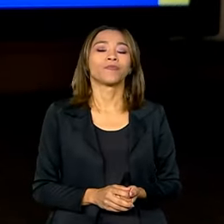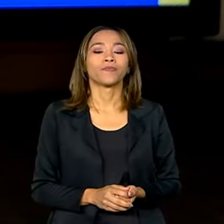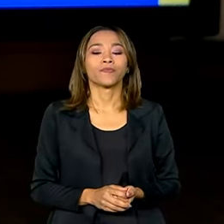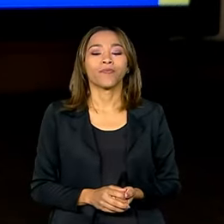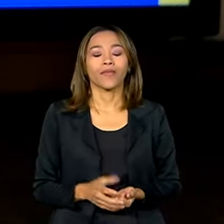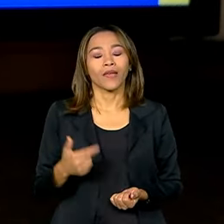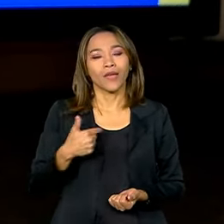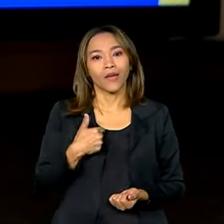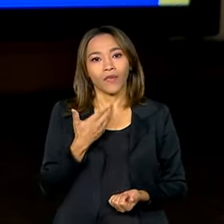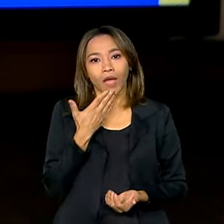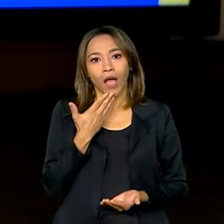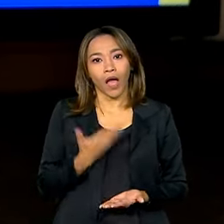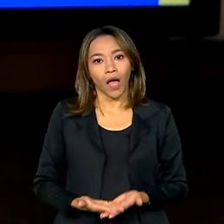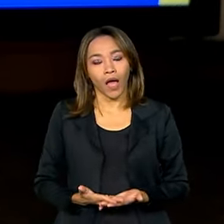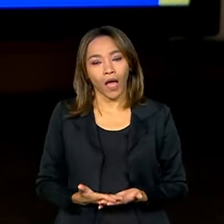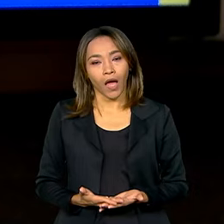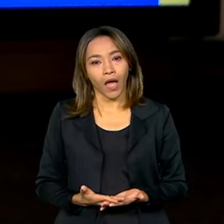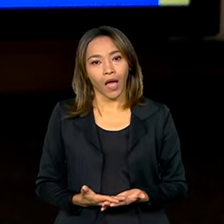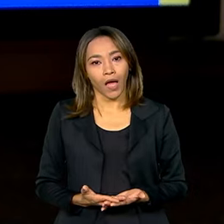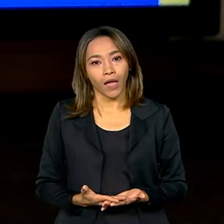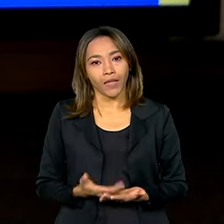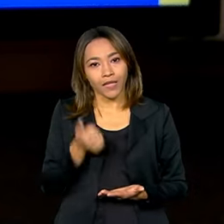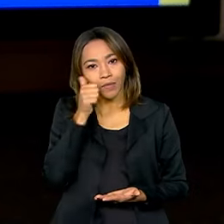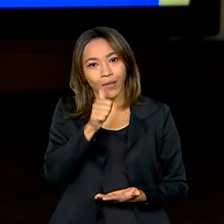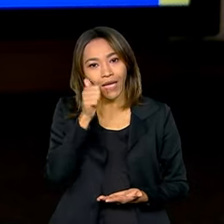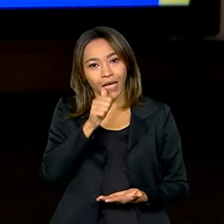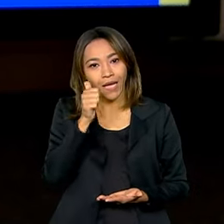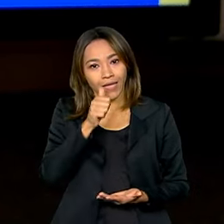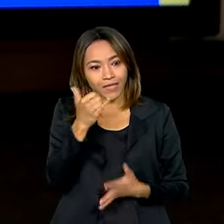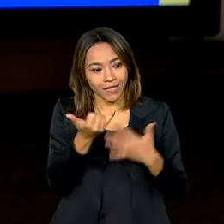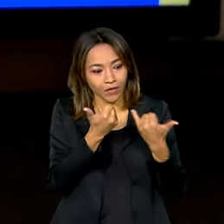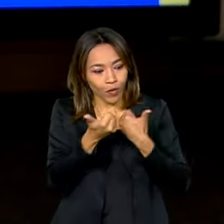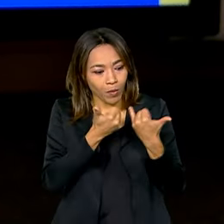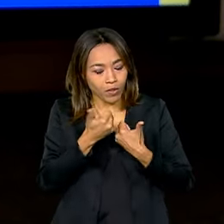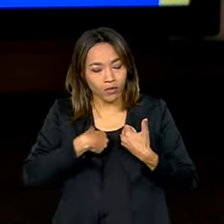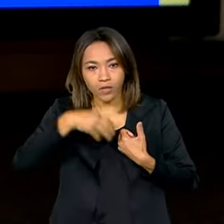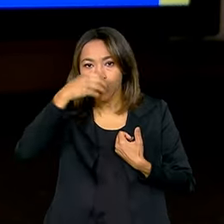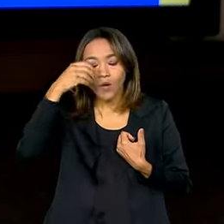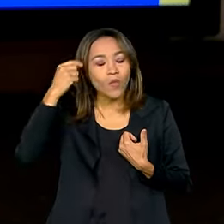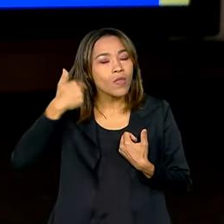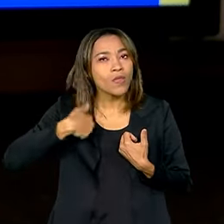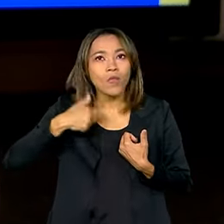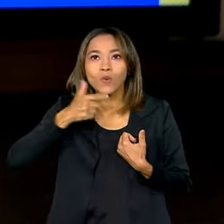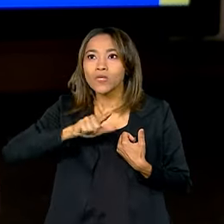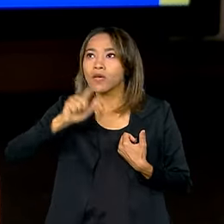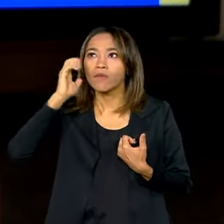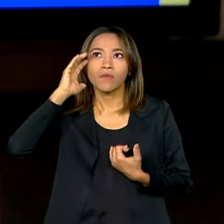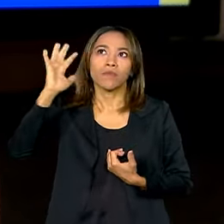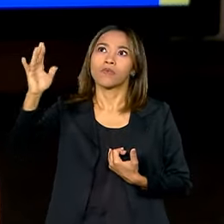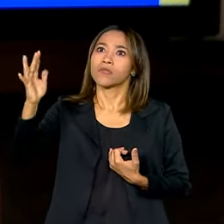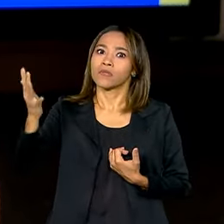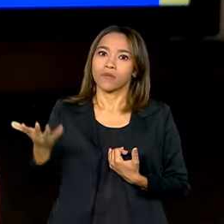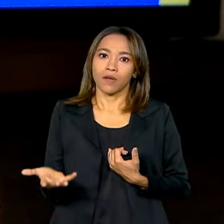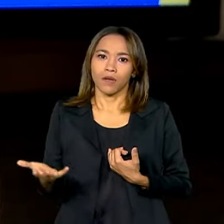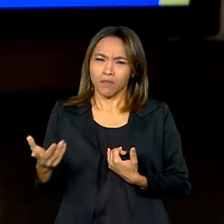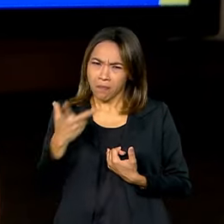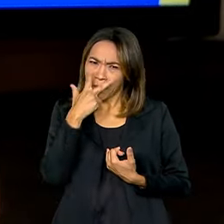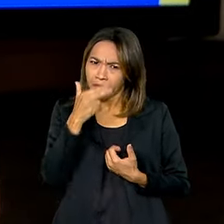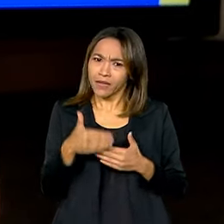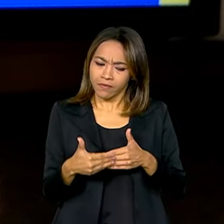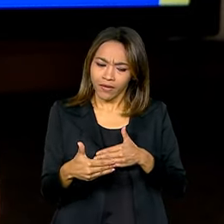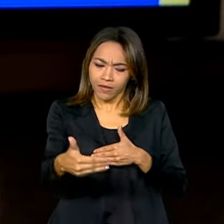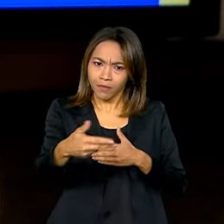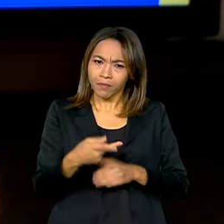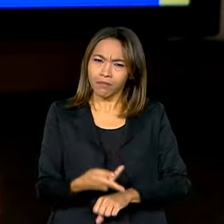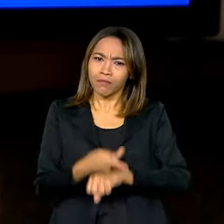fiquei muito impressionada com esse dado das mulheres. Até agora eu estou assim, eu não imaginava. E aí, eu estou vendo aqui que vai ter um prêmio, inclusive,